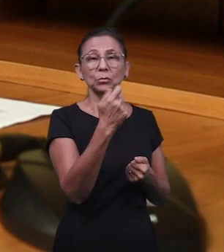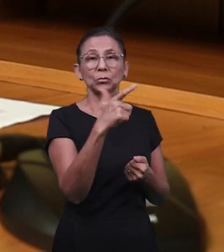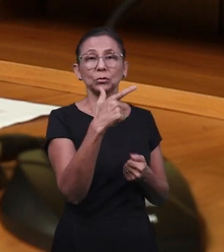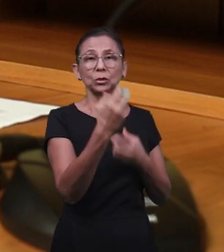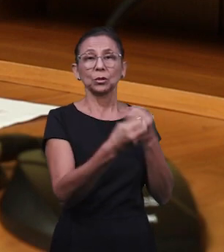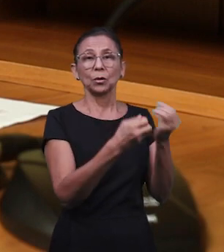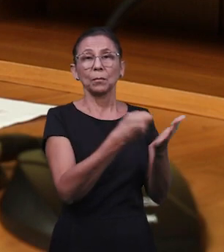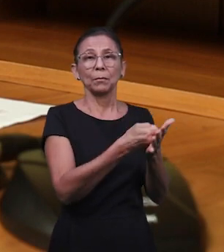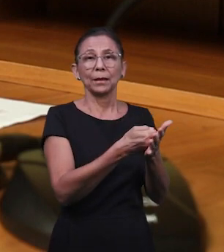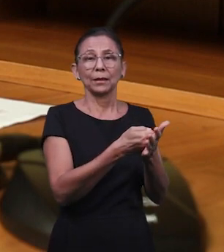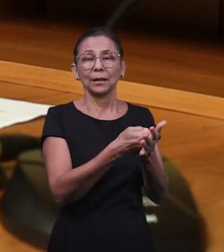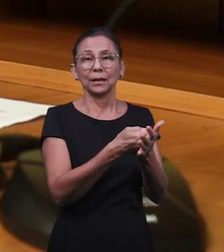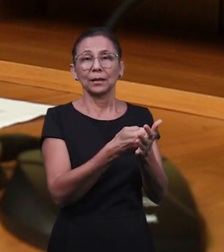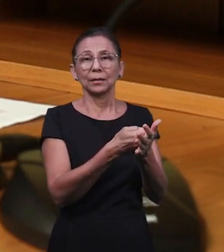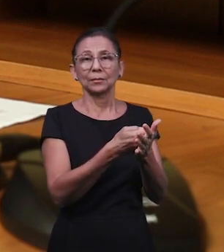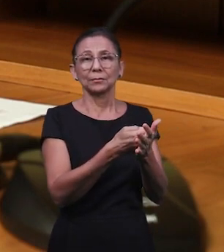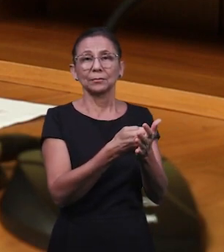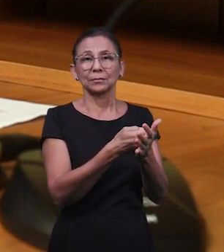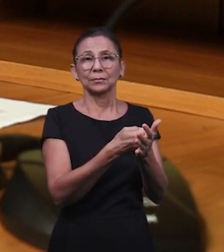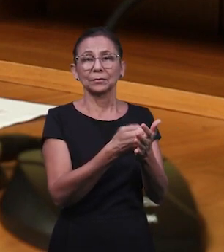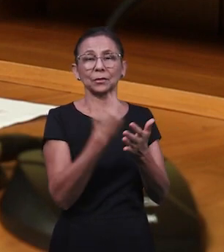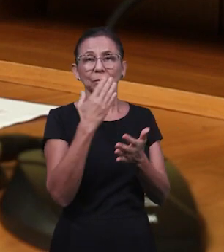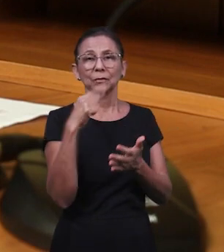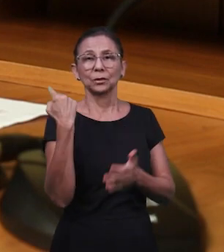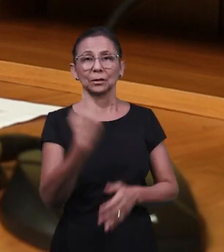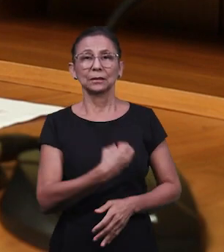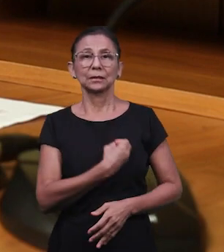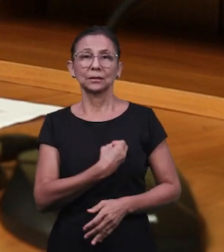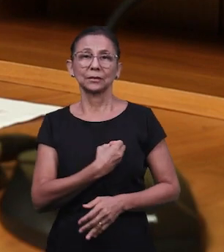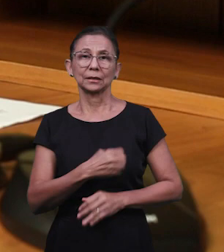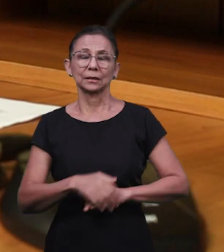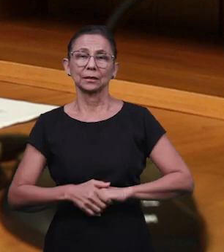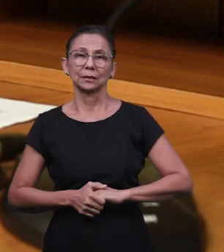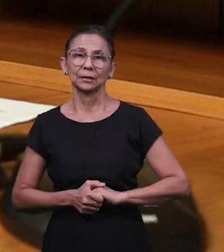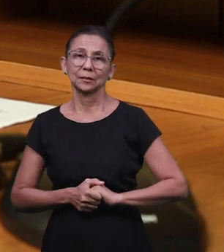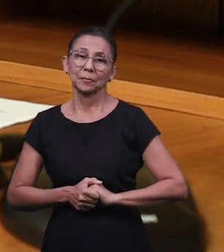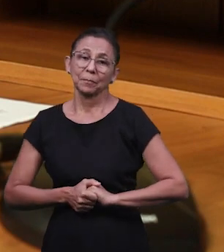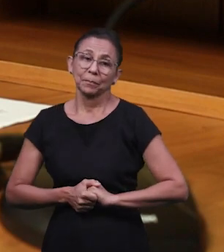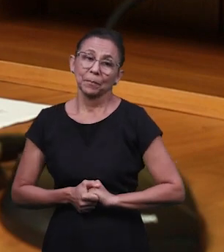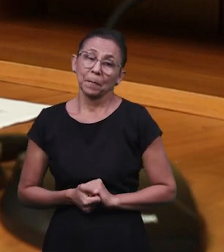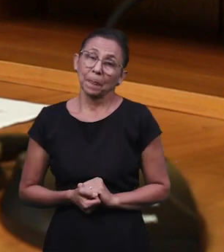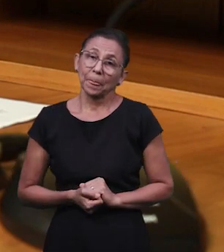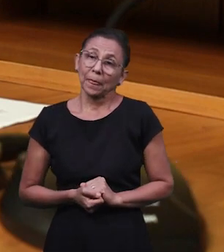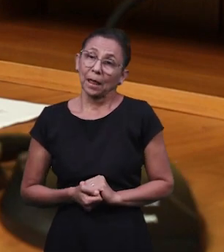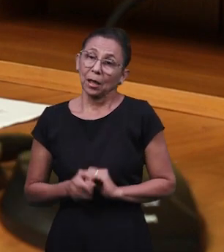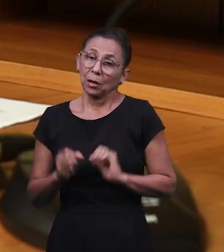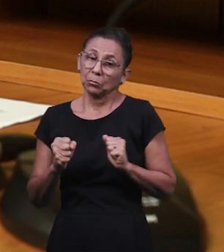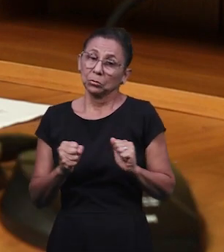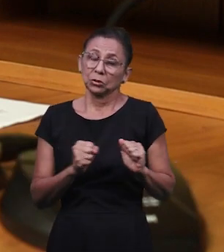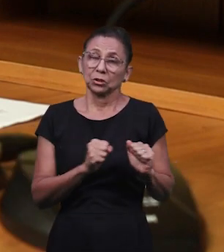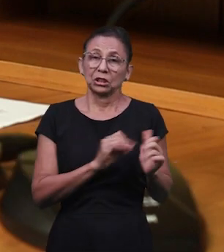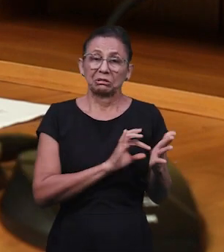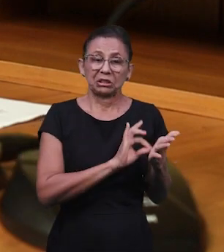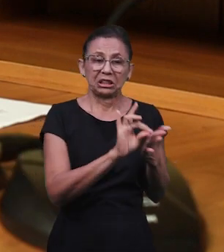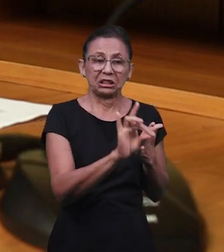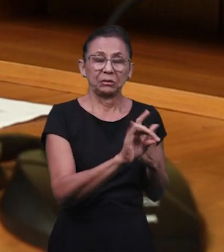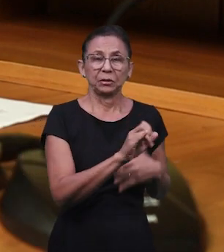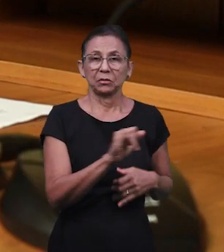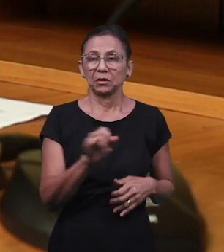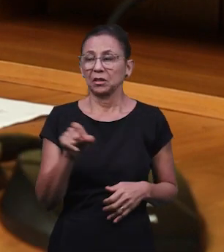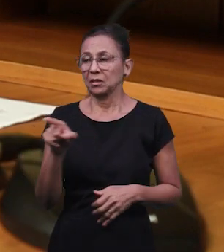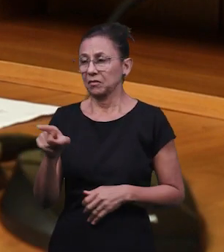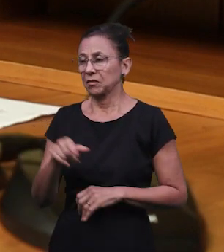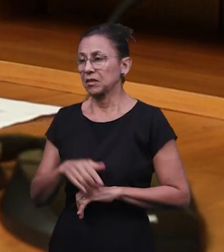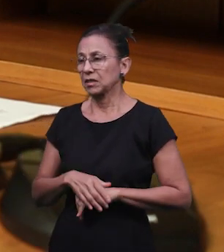Você, não é? Uhum. Eu não gosto de falar nisso, mas o nosso adversário podia dizer, não, você deu